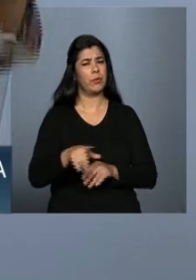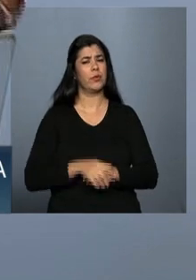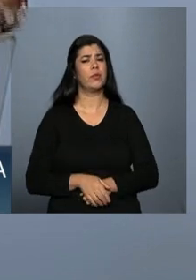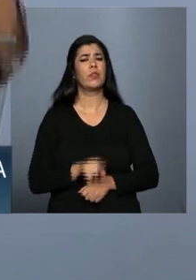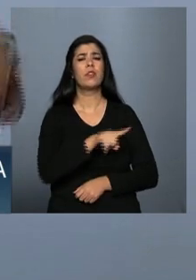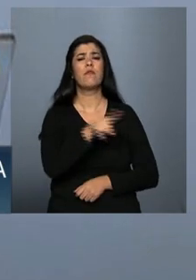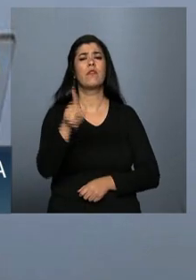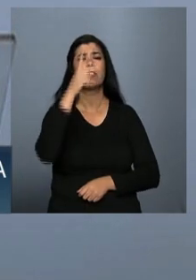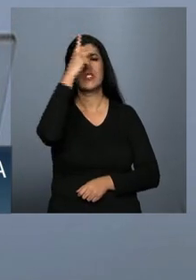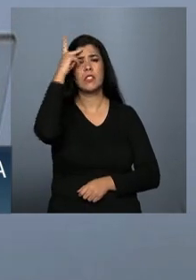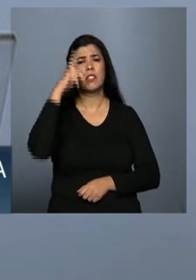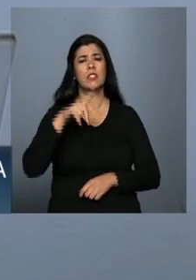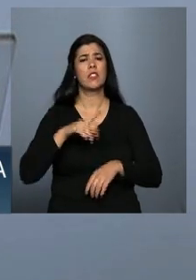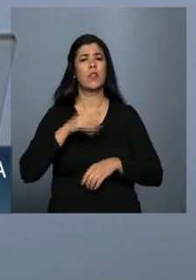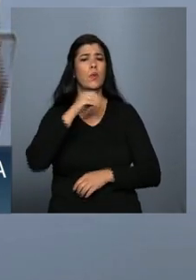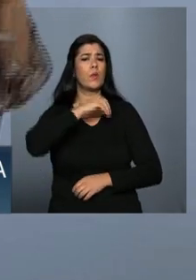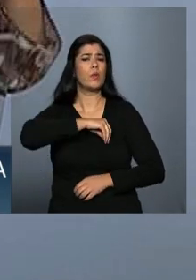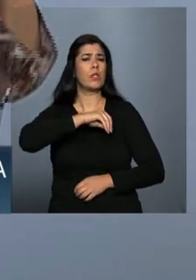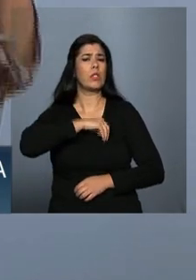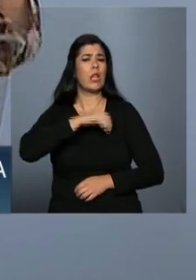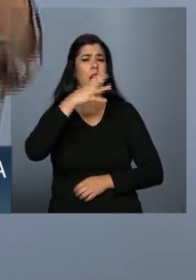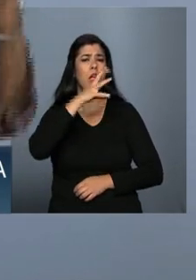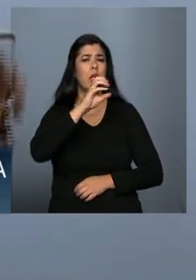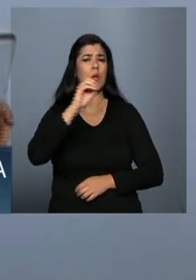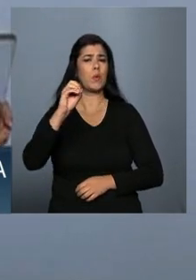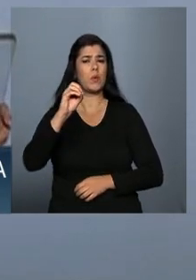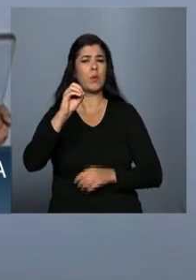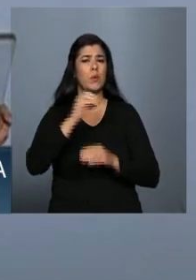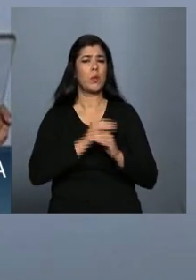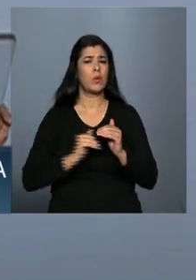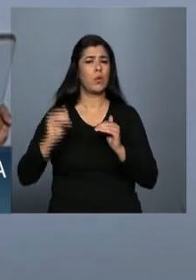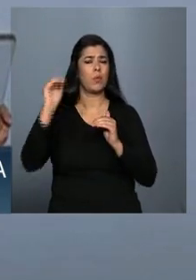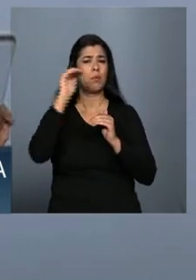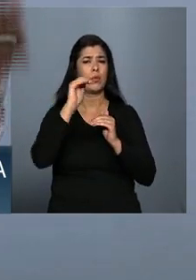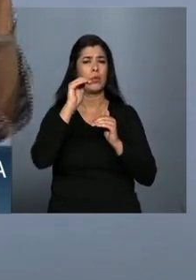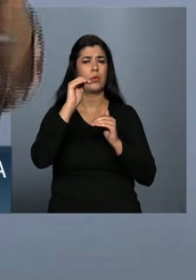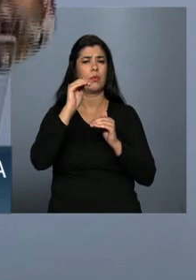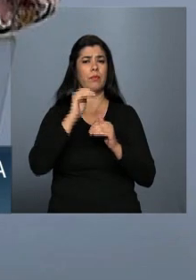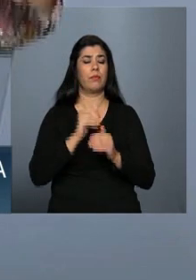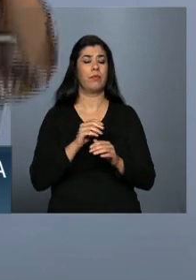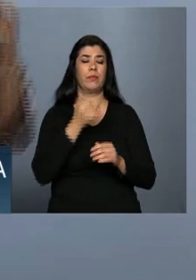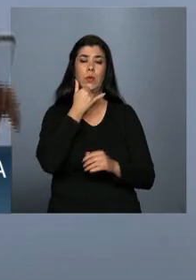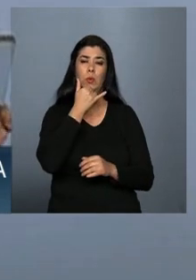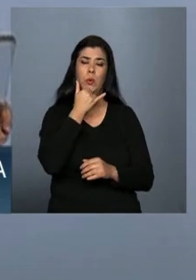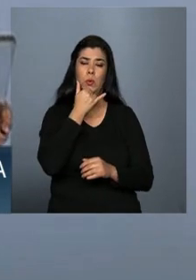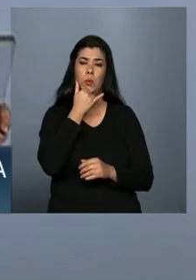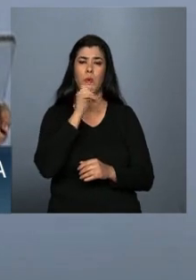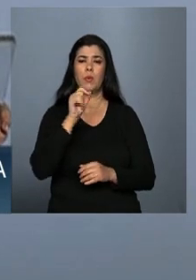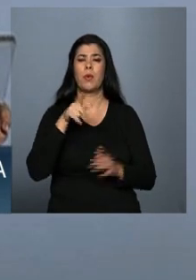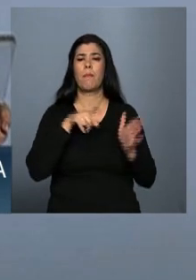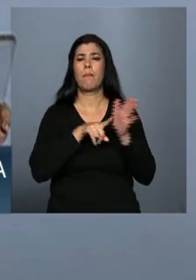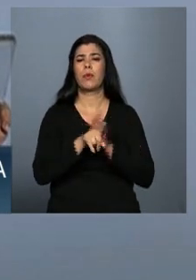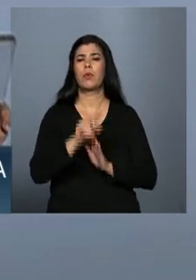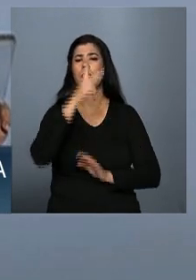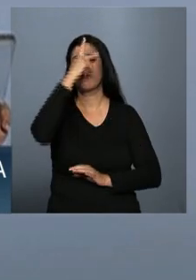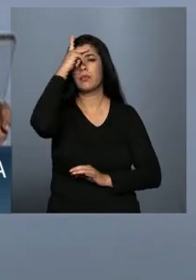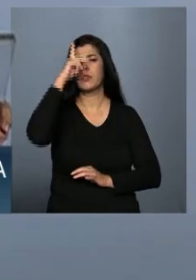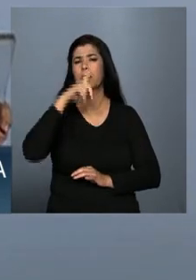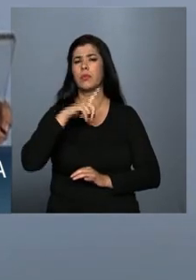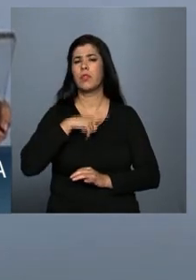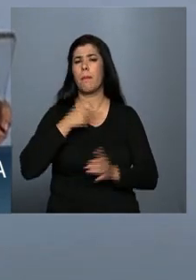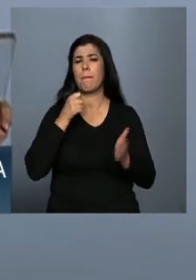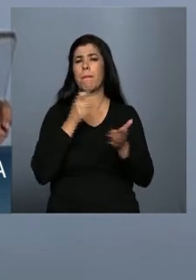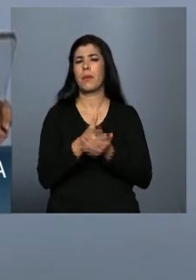quem ganhava mais de 400 e depois quem ganhava mais de 300, quem pagava, aliás, mais de 300